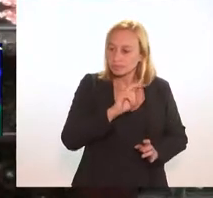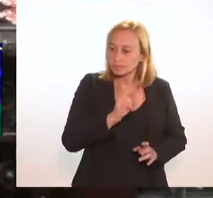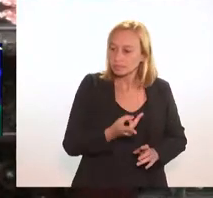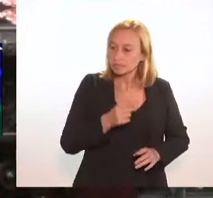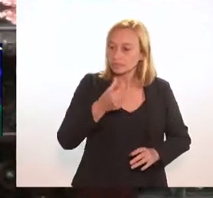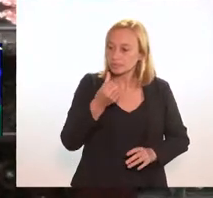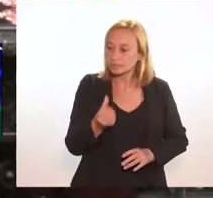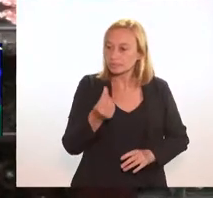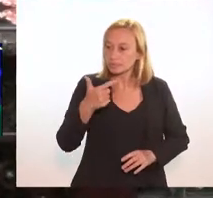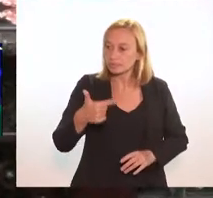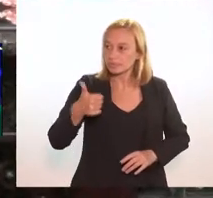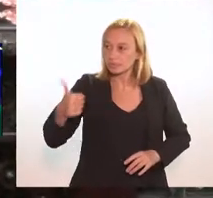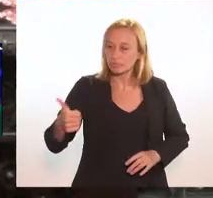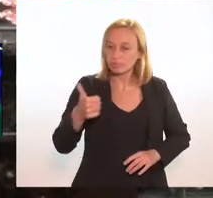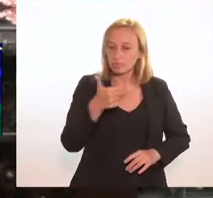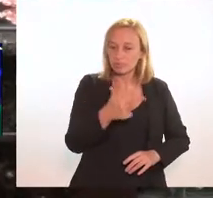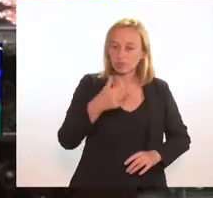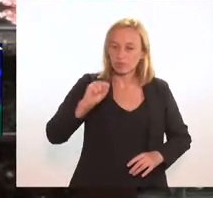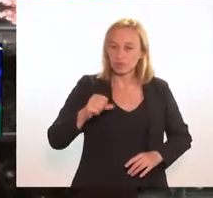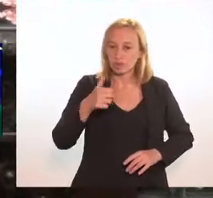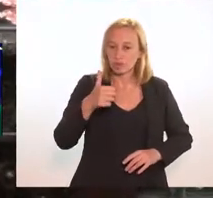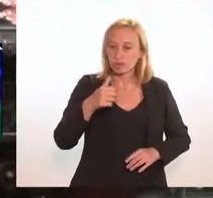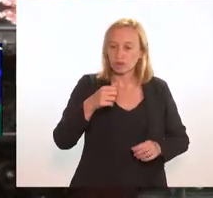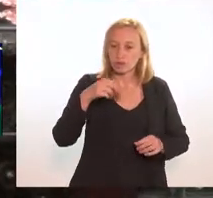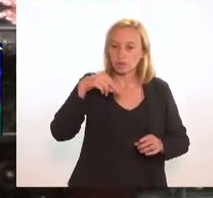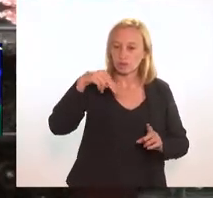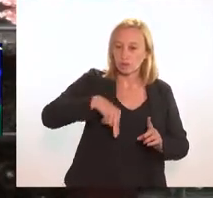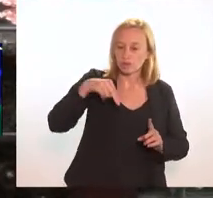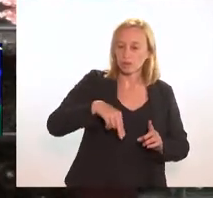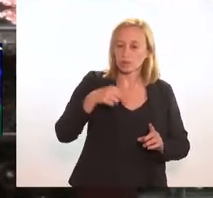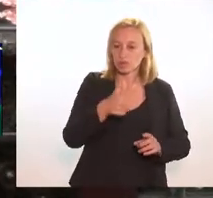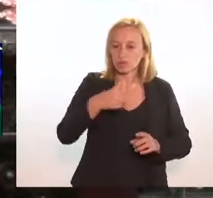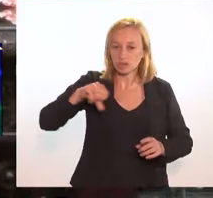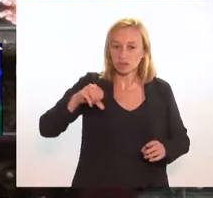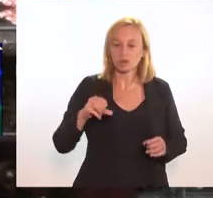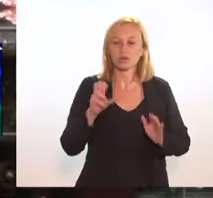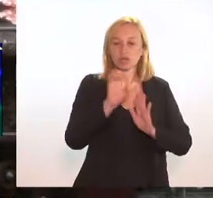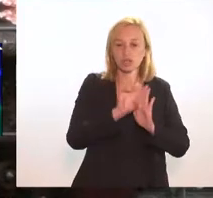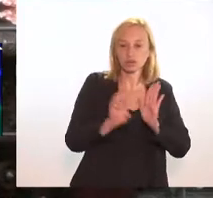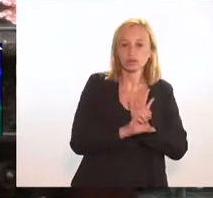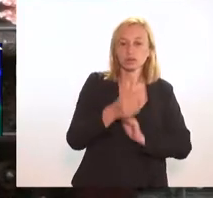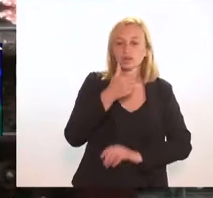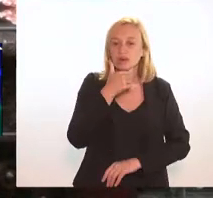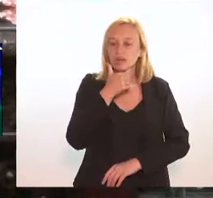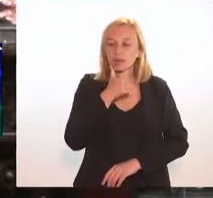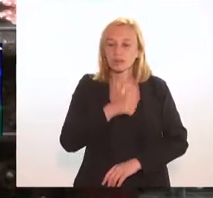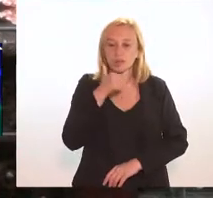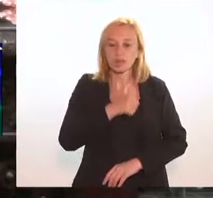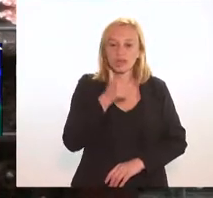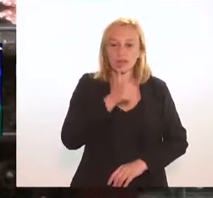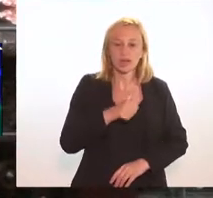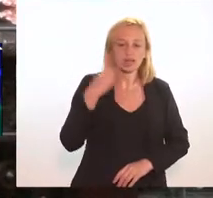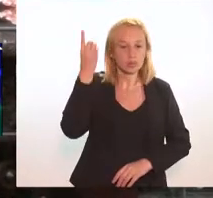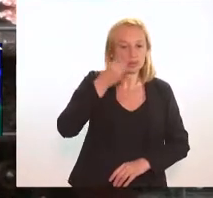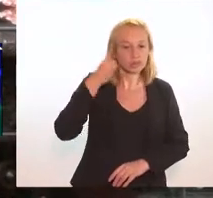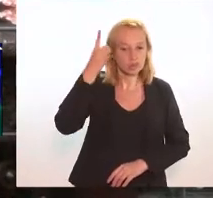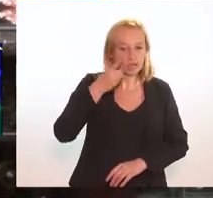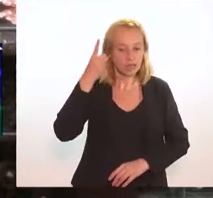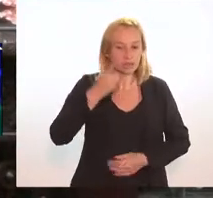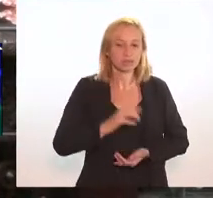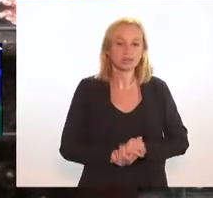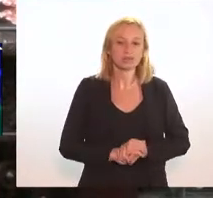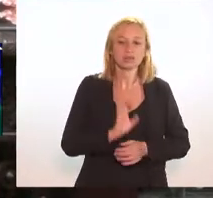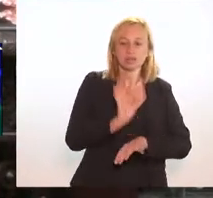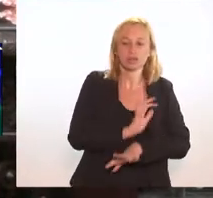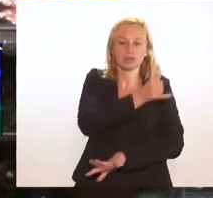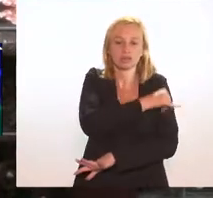de 18 de novembro de 19, que dispõe sobre o Estatuto da Mulher Parlamentar ou ocupante de cargo ou emprego público no